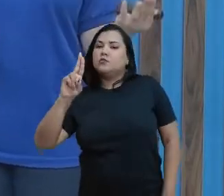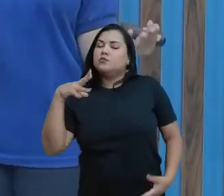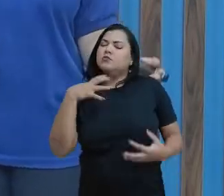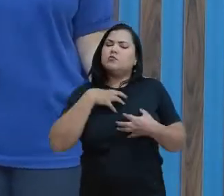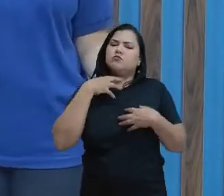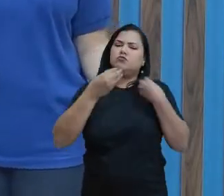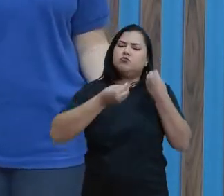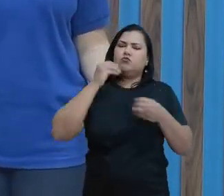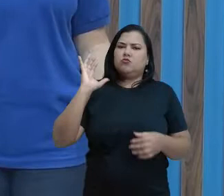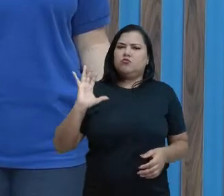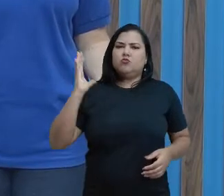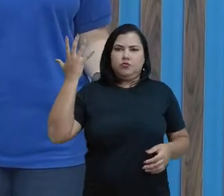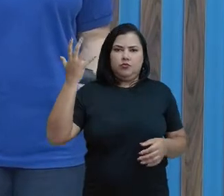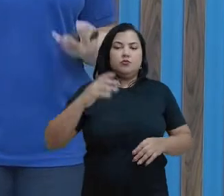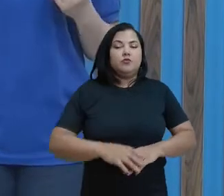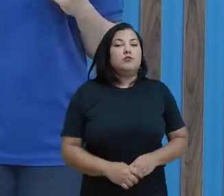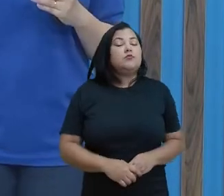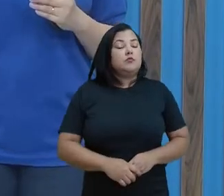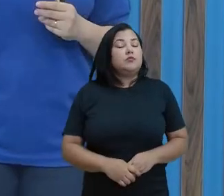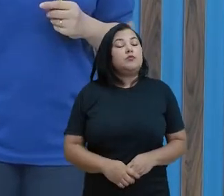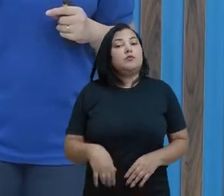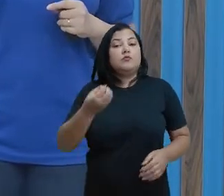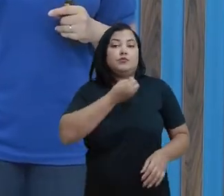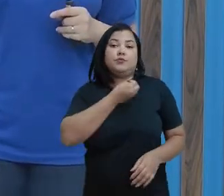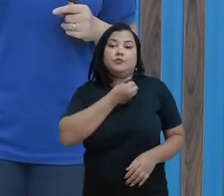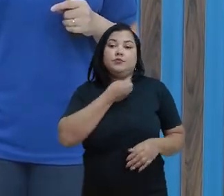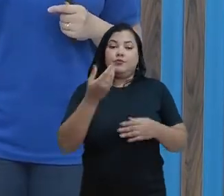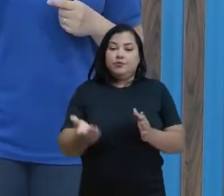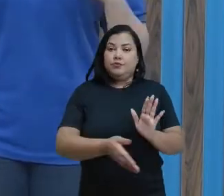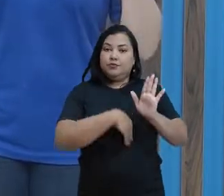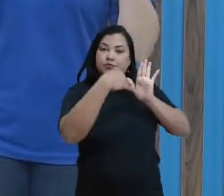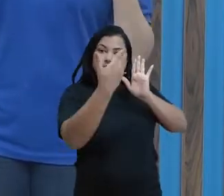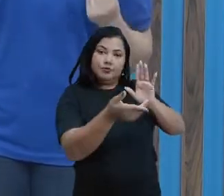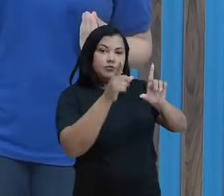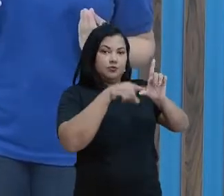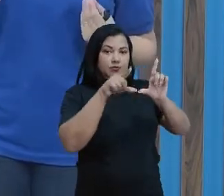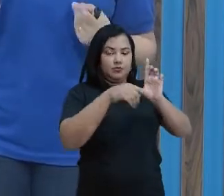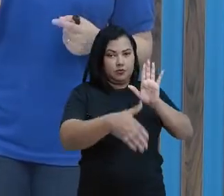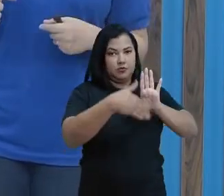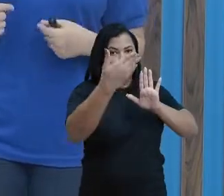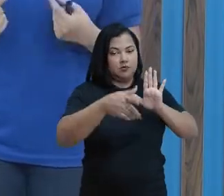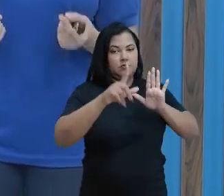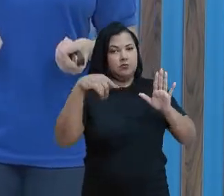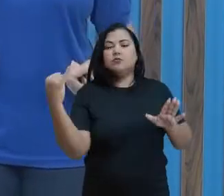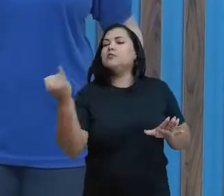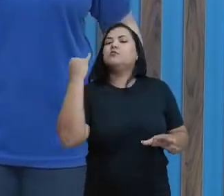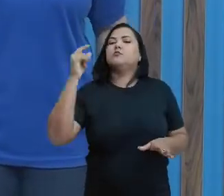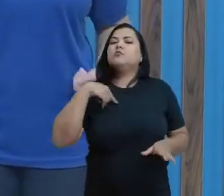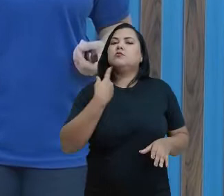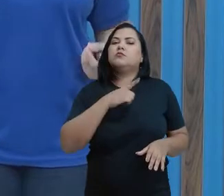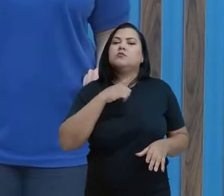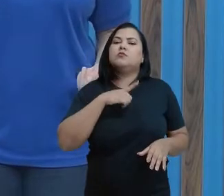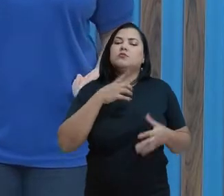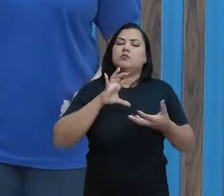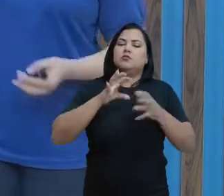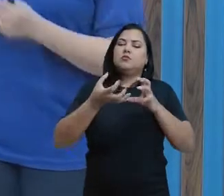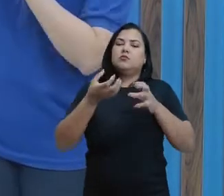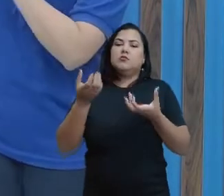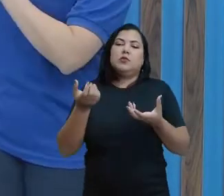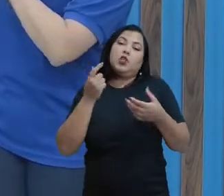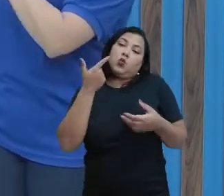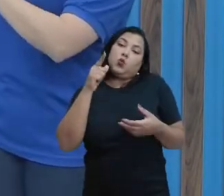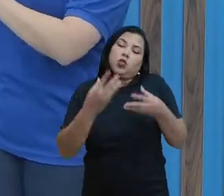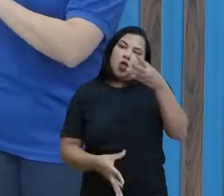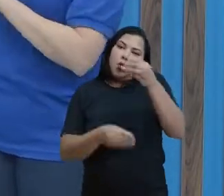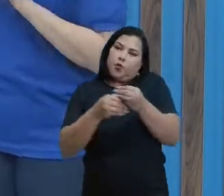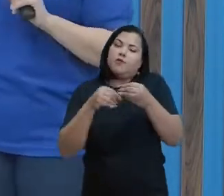de resolver essa equação, que esses números na frente das letras, eles importam, e se a gente tiver uma forma incompleta, a gente vai